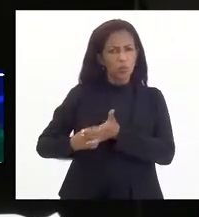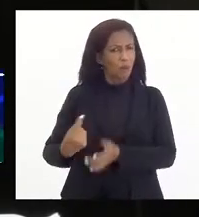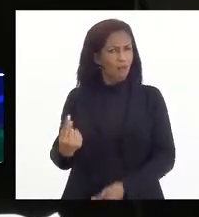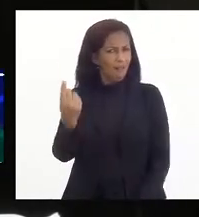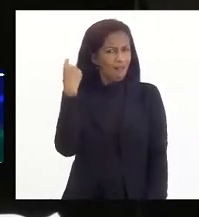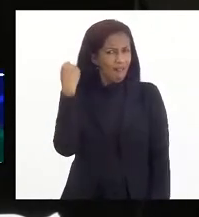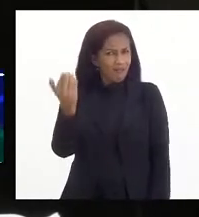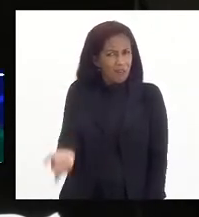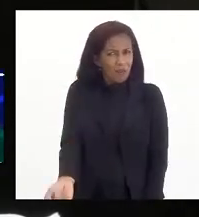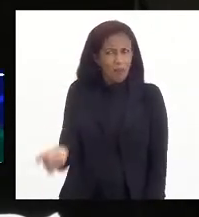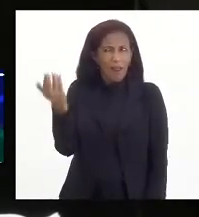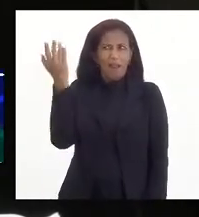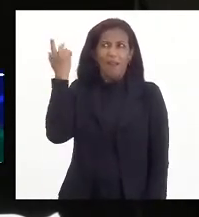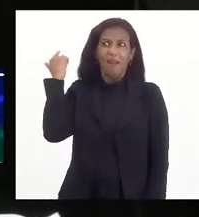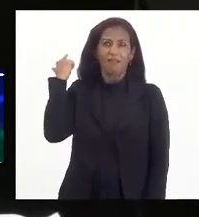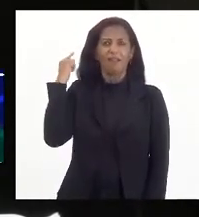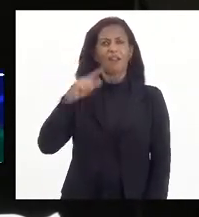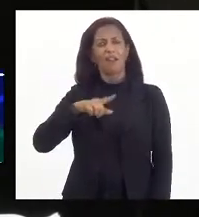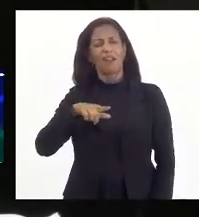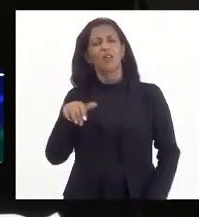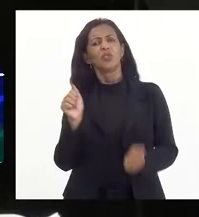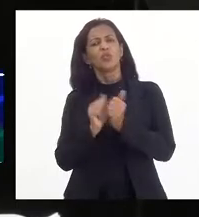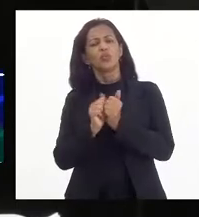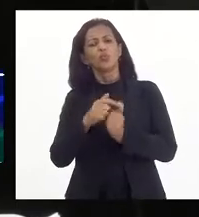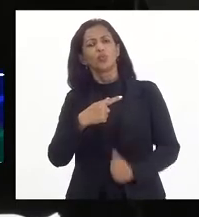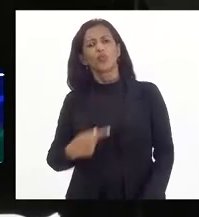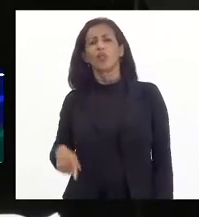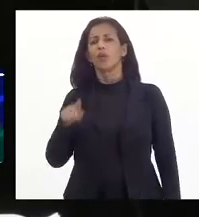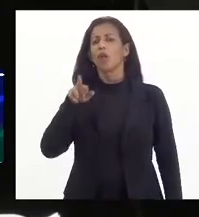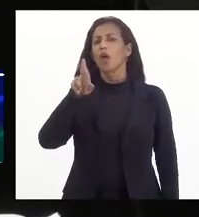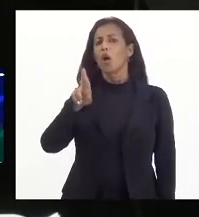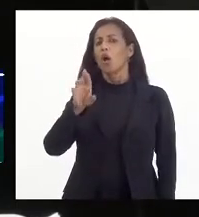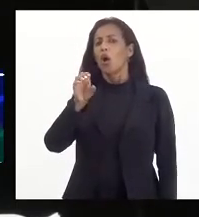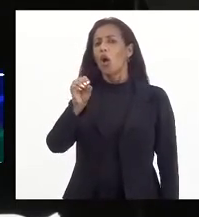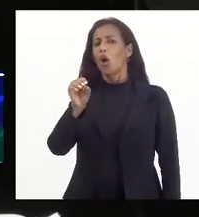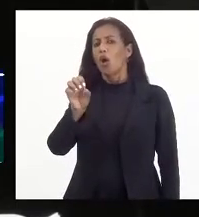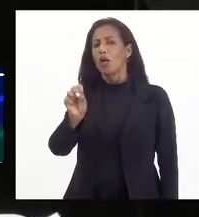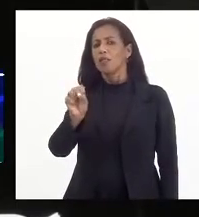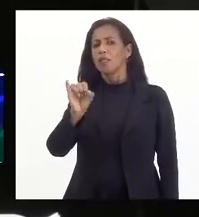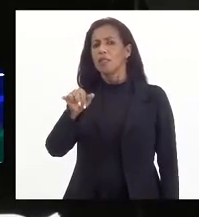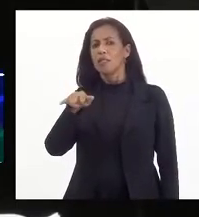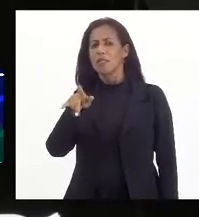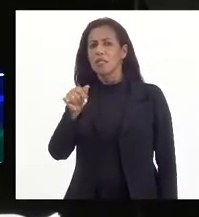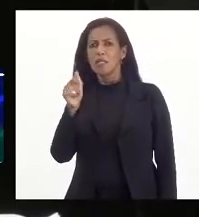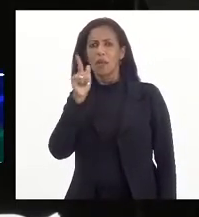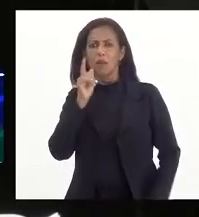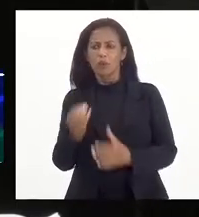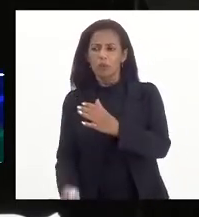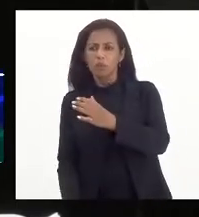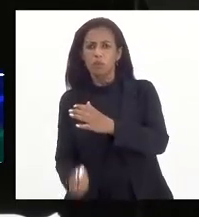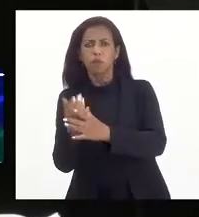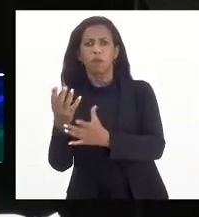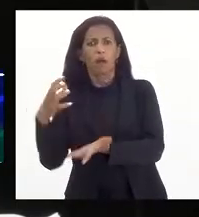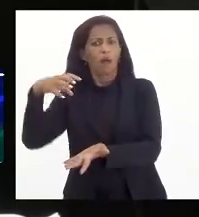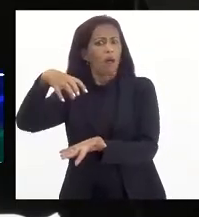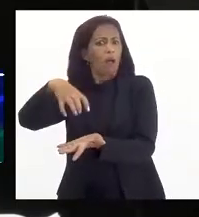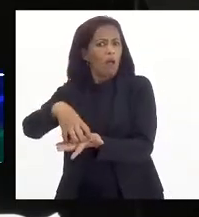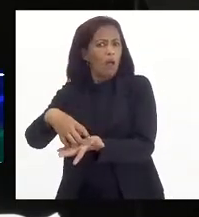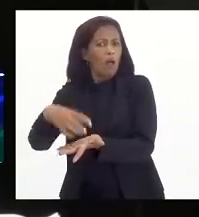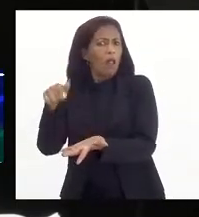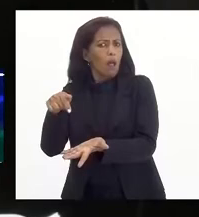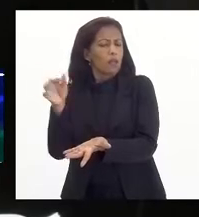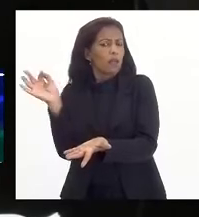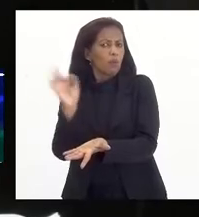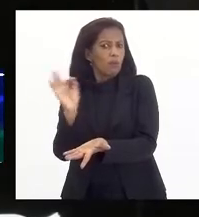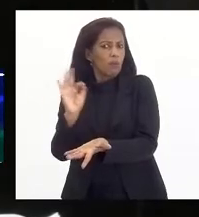atrás na época da Rosinha que o pau quebrou para conseguir implementar uma ligação da zona leste esse essa parte